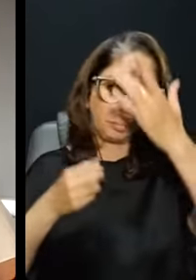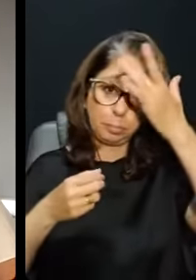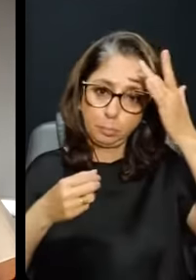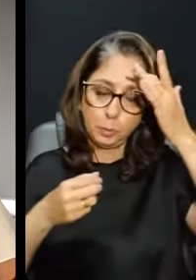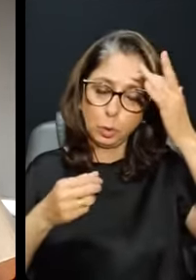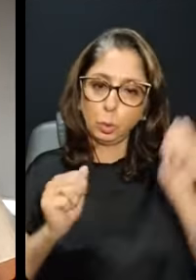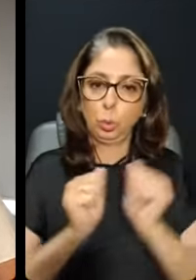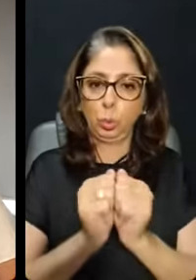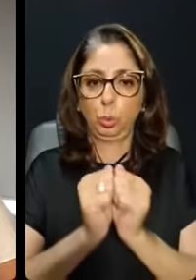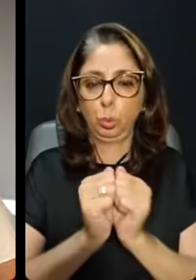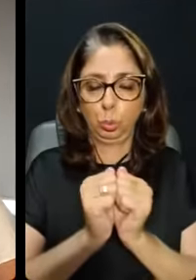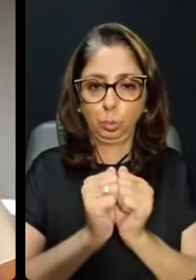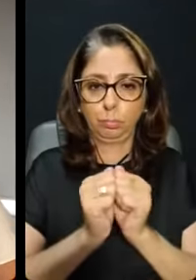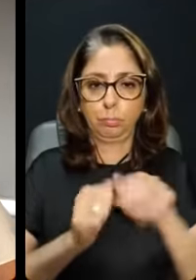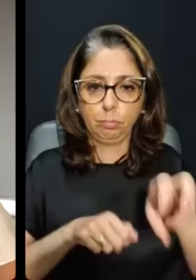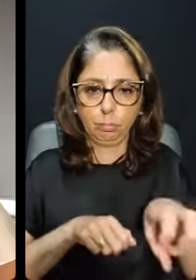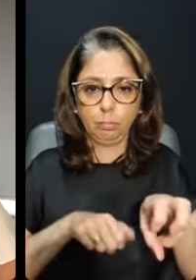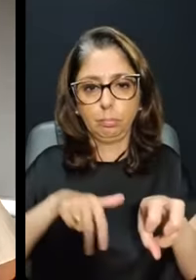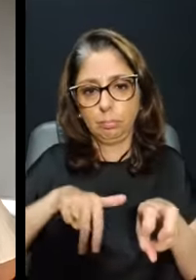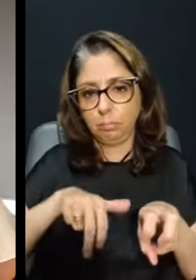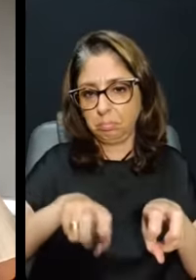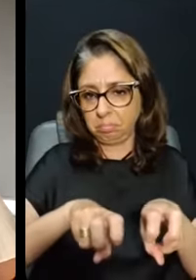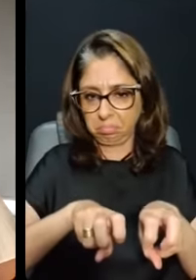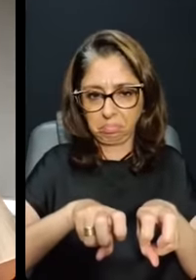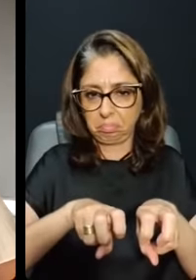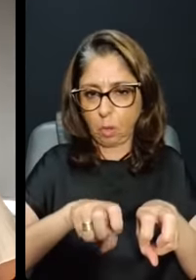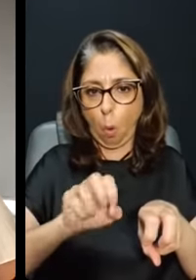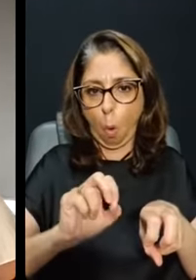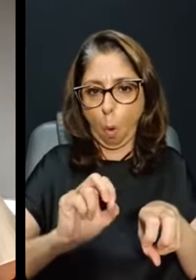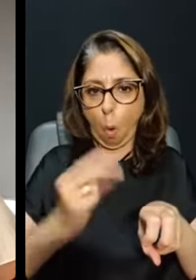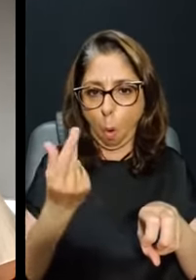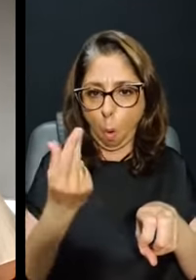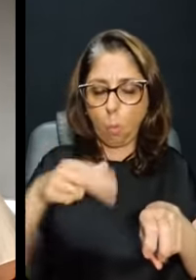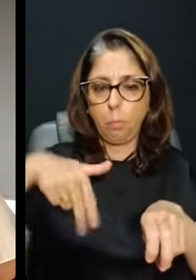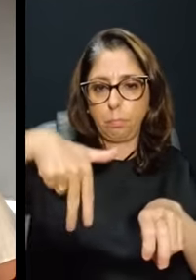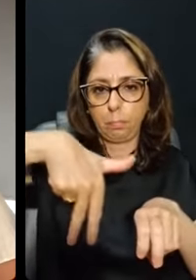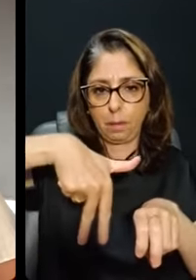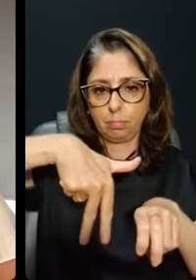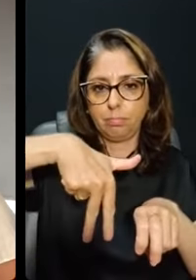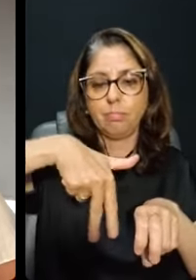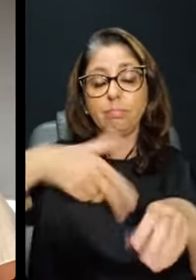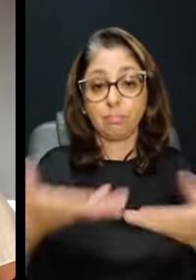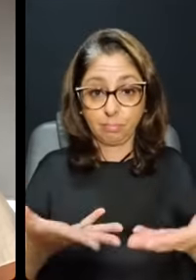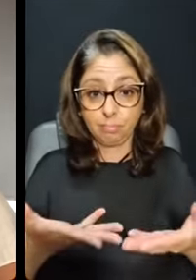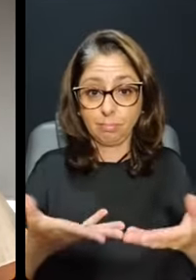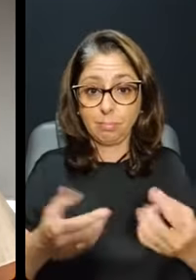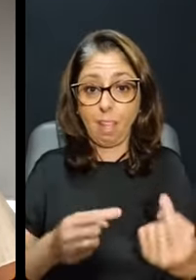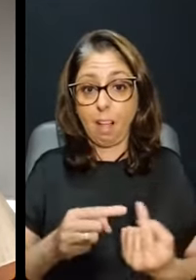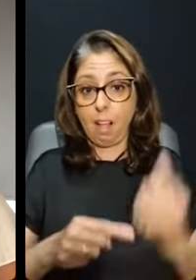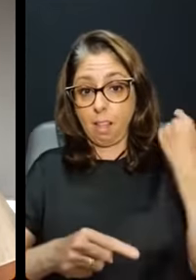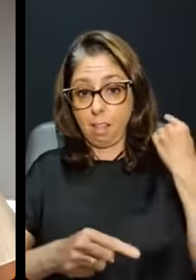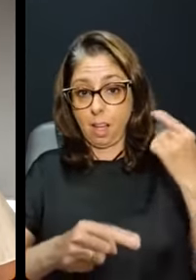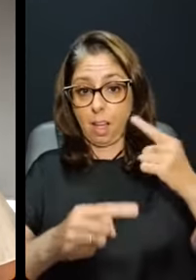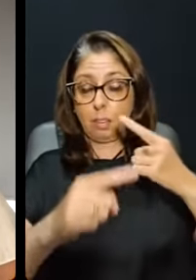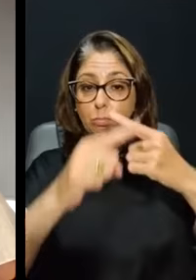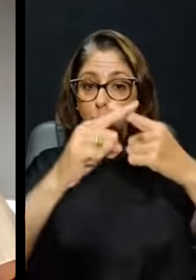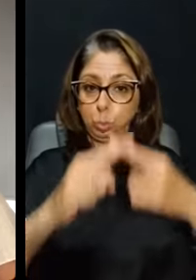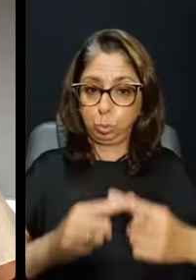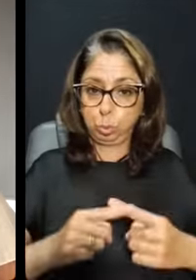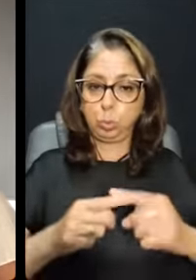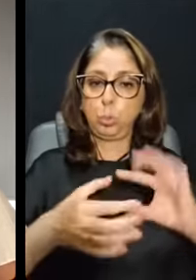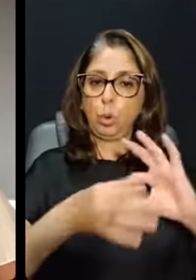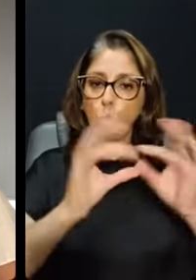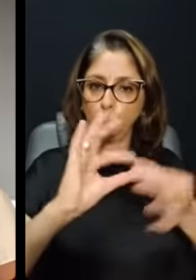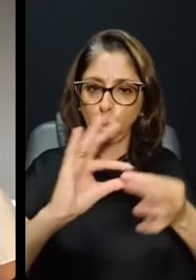tinha. E nos jogos a gente teve isso como essencial e primordial, considerando que eram famílias que iam, sendo que uma